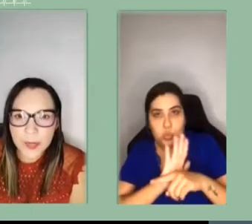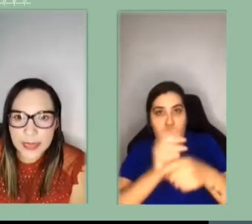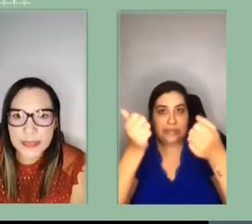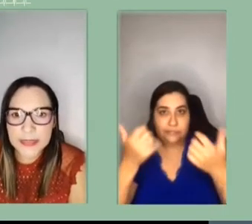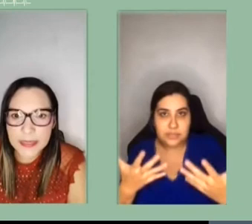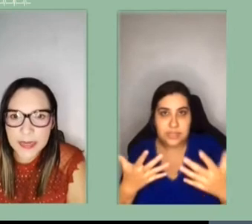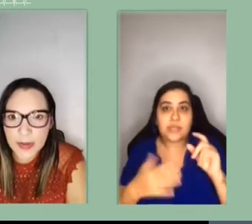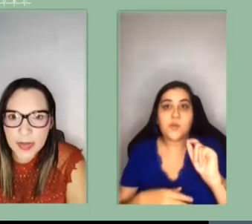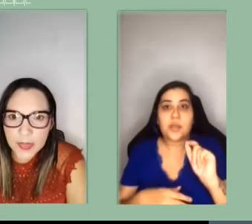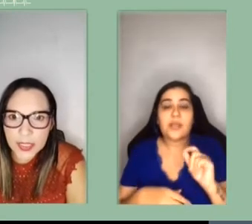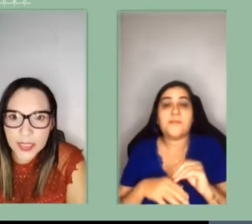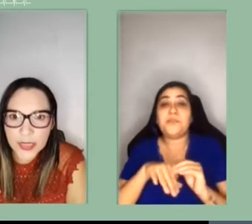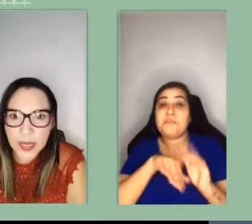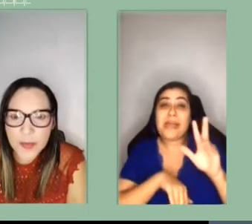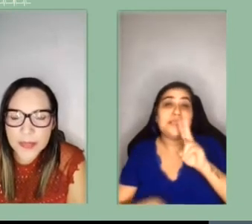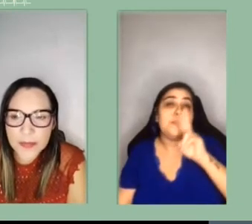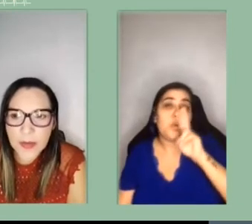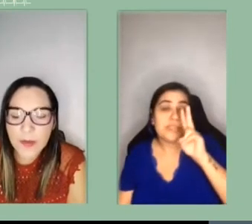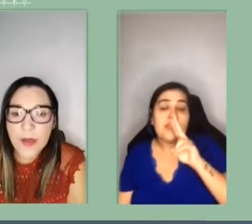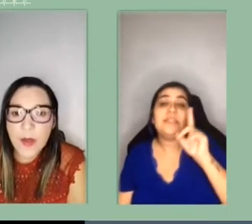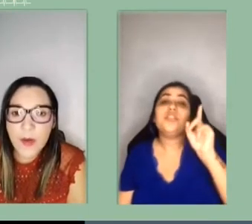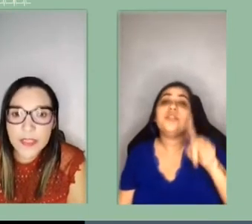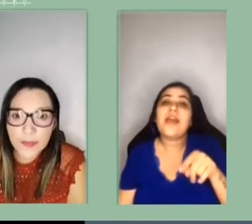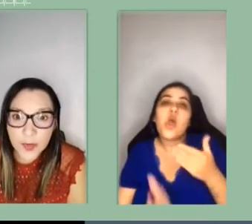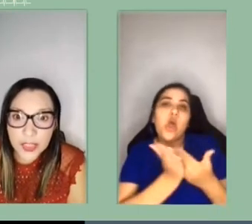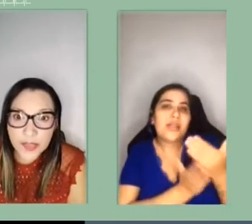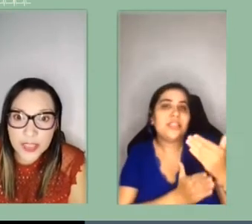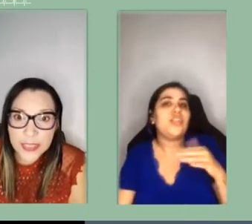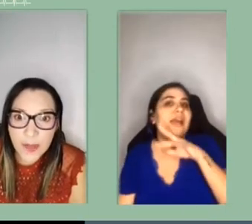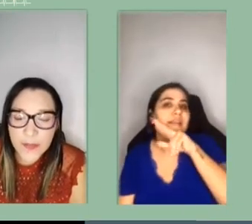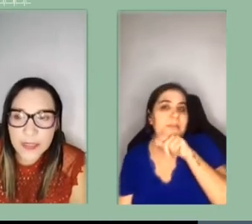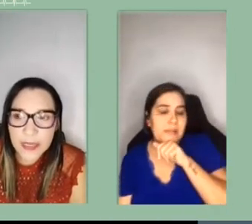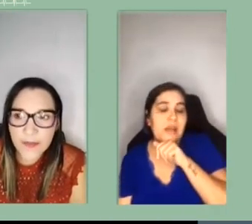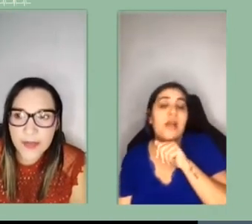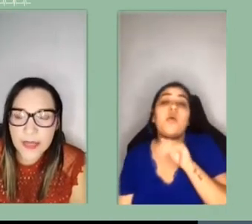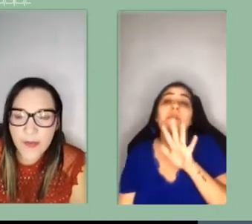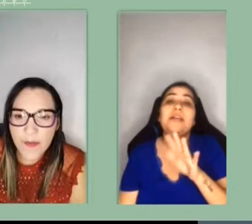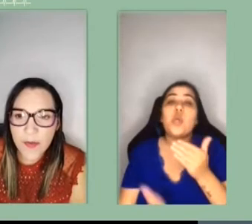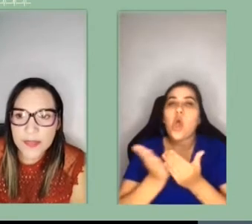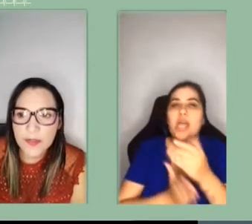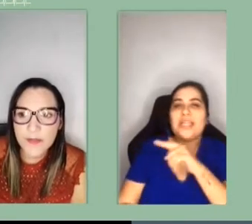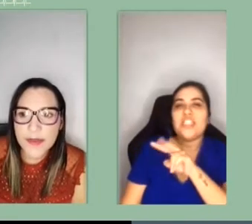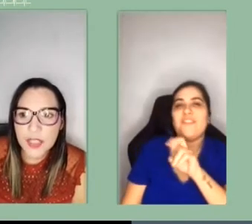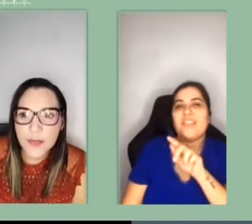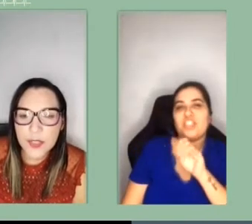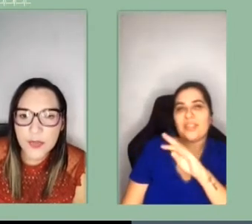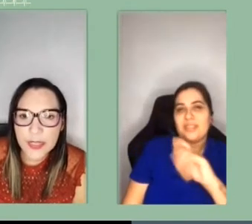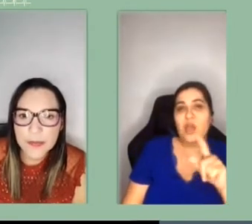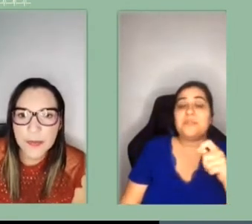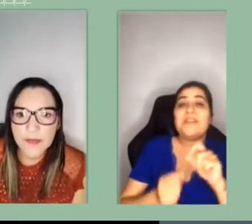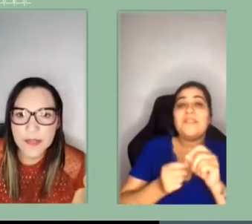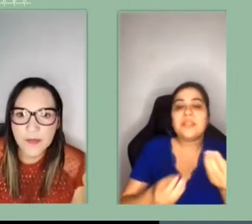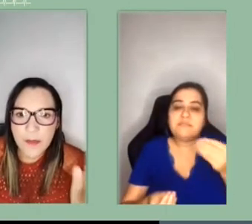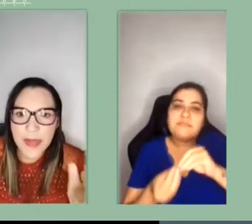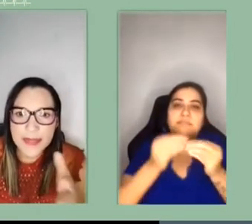mais potente é a origem realmente animal. Origem vegetal, você tem que fazer uma formulação de vários tipos de nutrientes